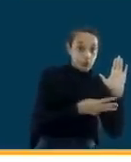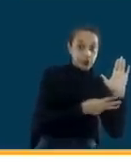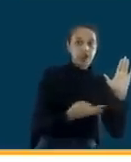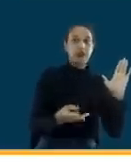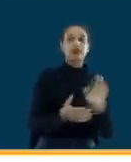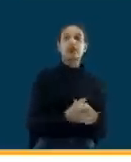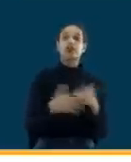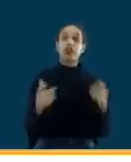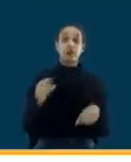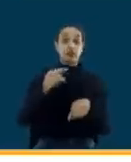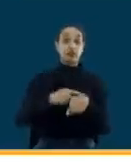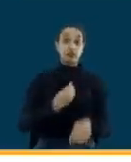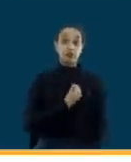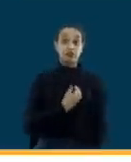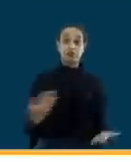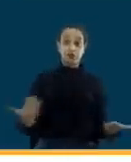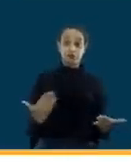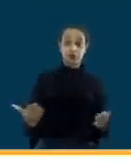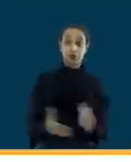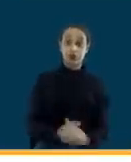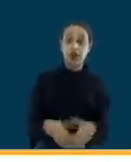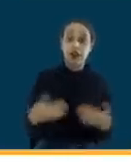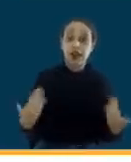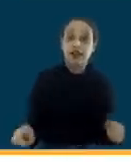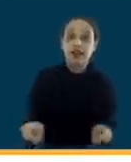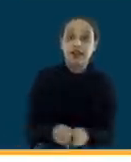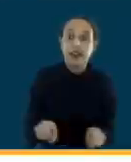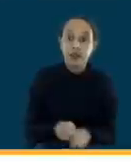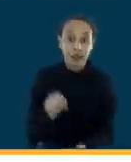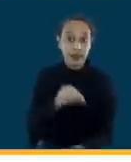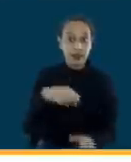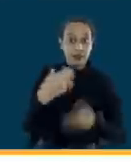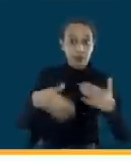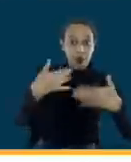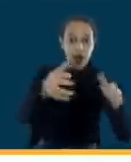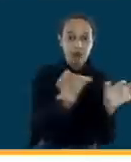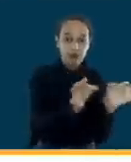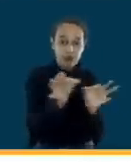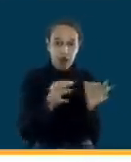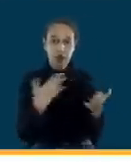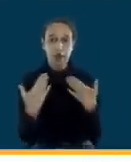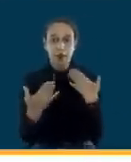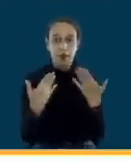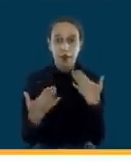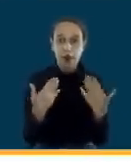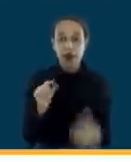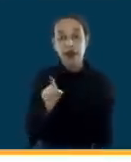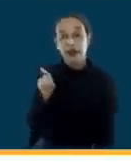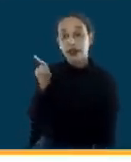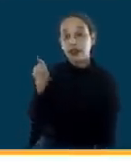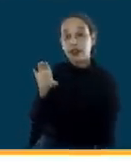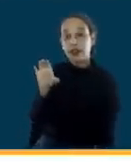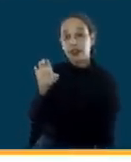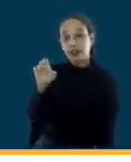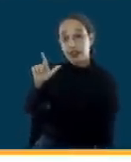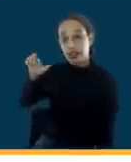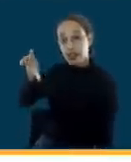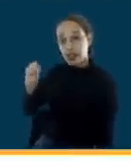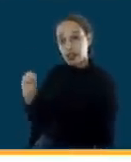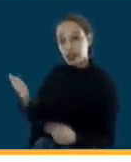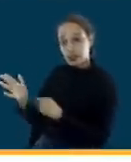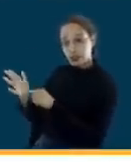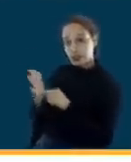que estamos. E aí, nós estamos ainda também nesse processo de modelagem e discussão daquilo que o Célio trouxe. Como faremos o processo